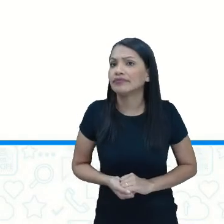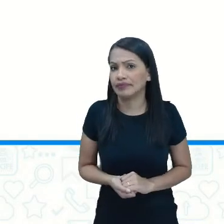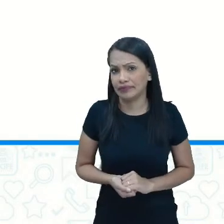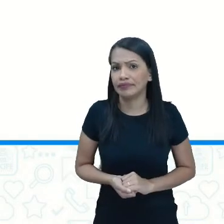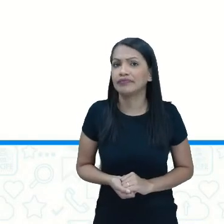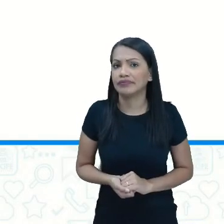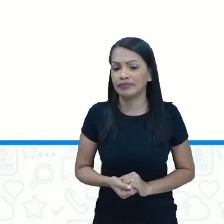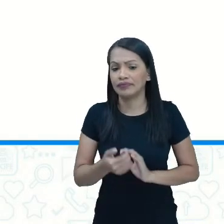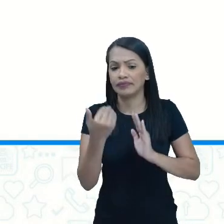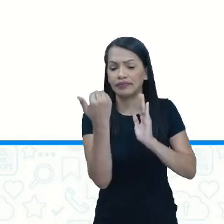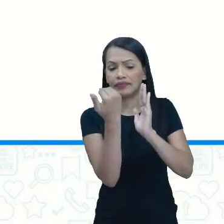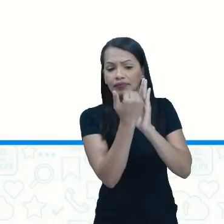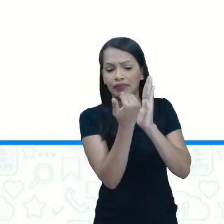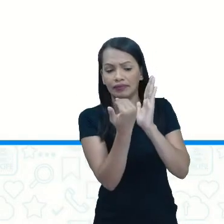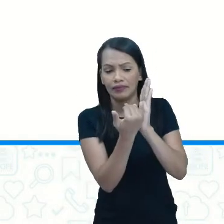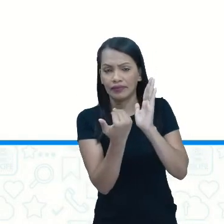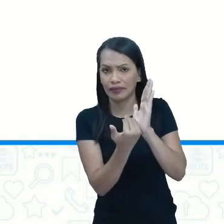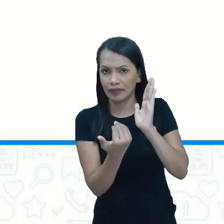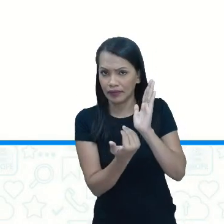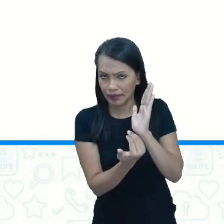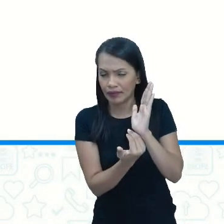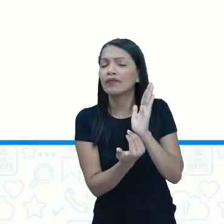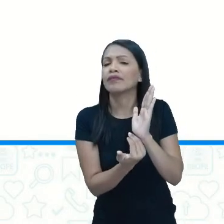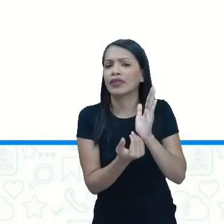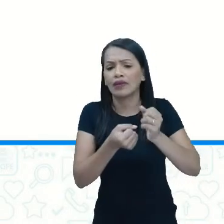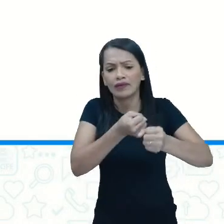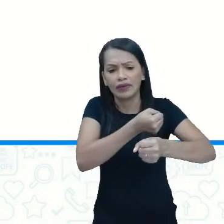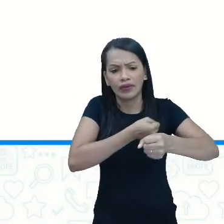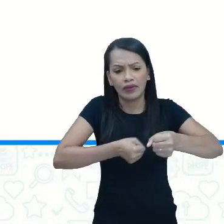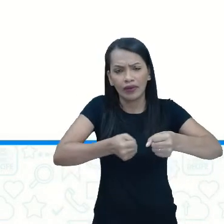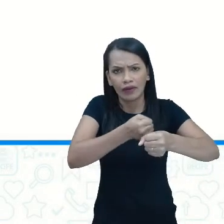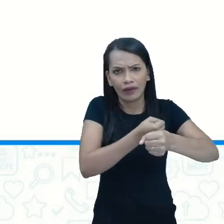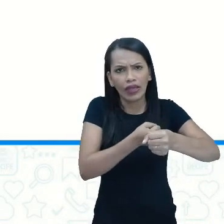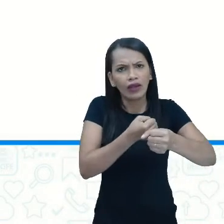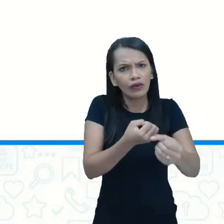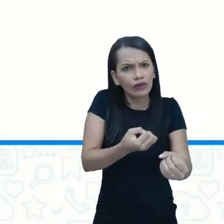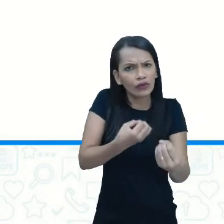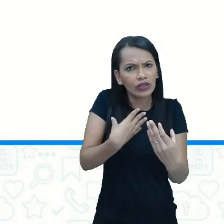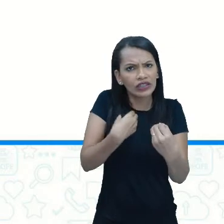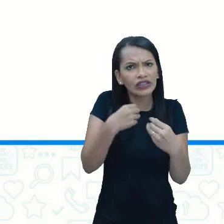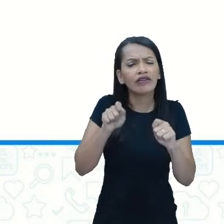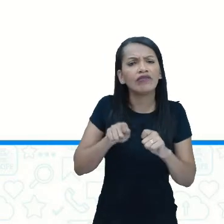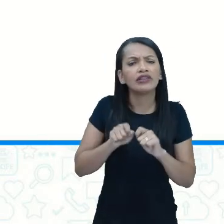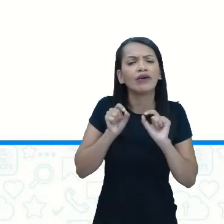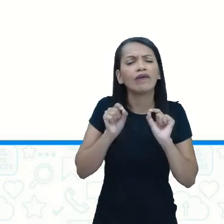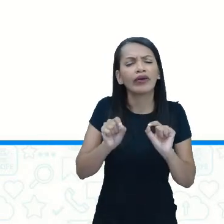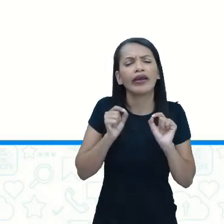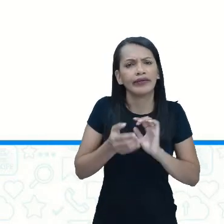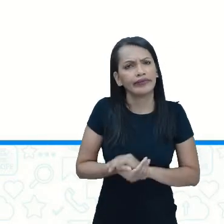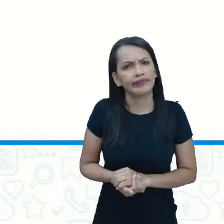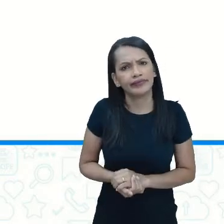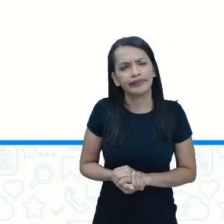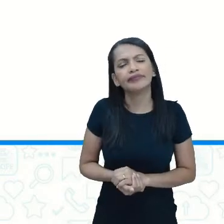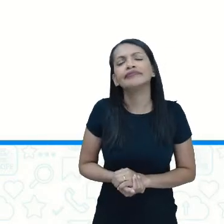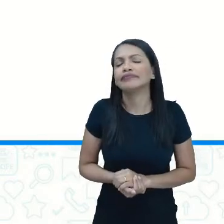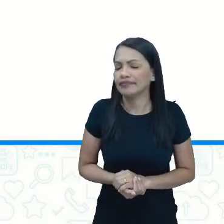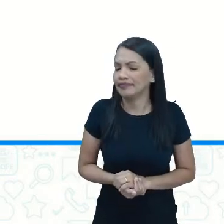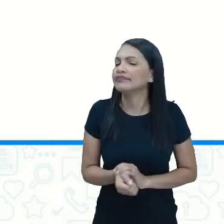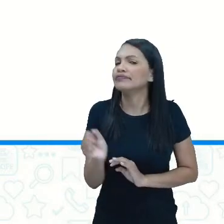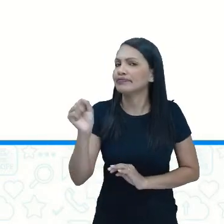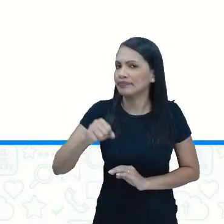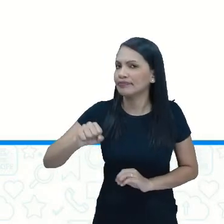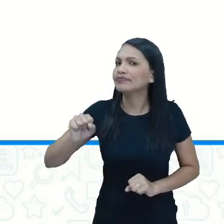Receita culinária. Receita culinária nos ensina a fazer alguma coisa? Sim, claro. Numa